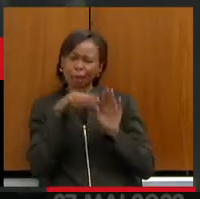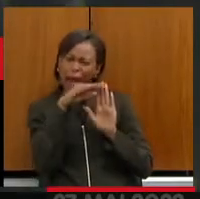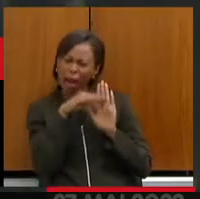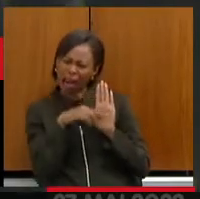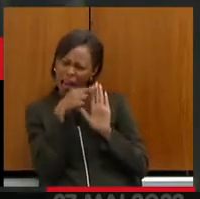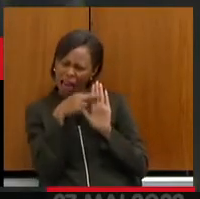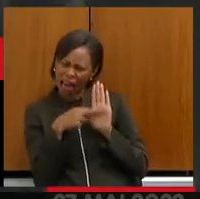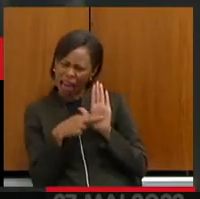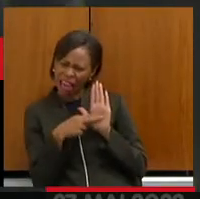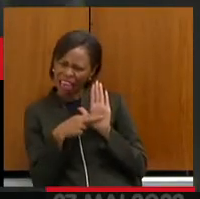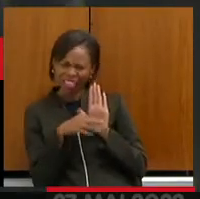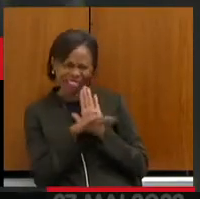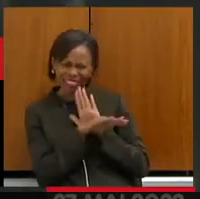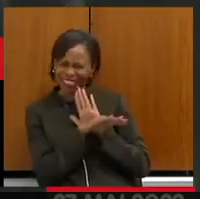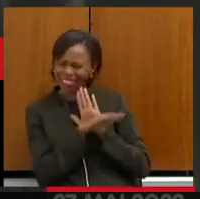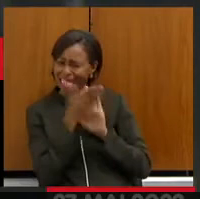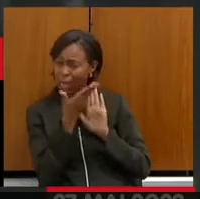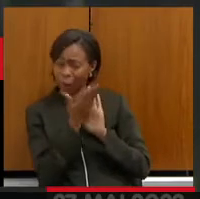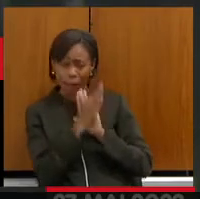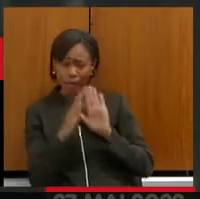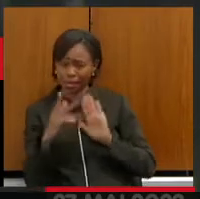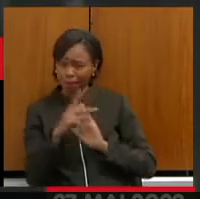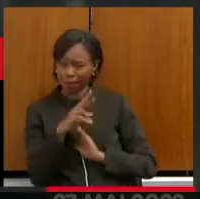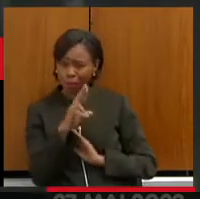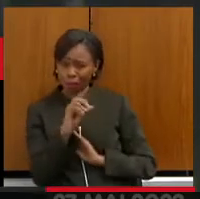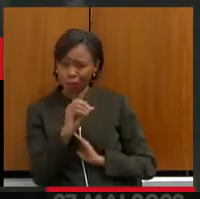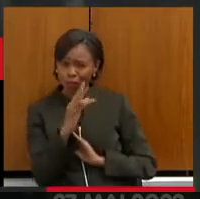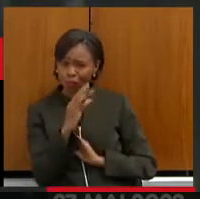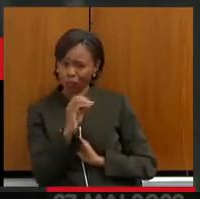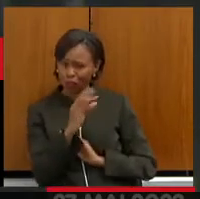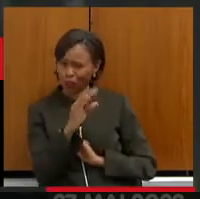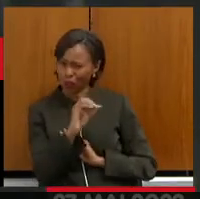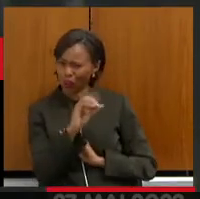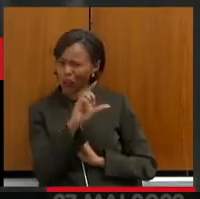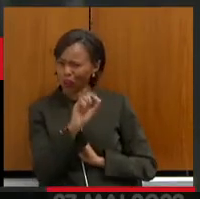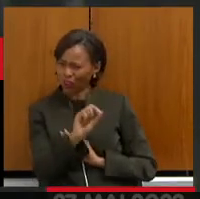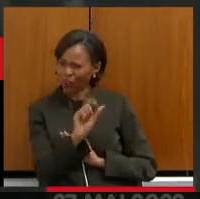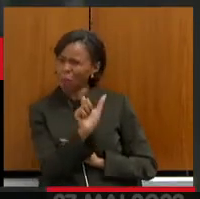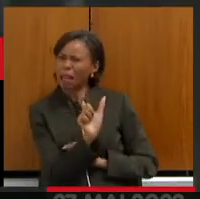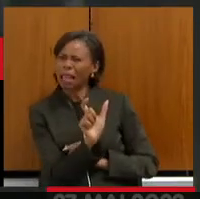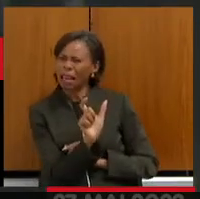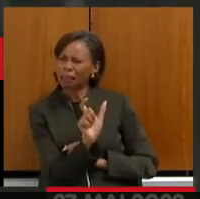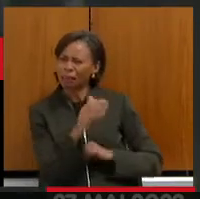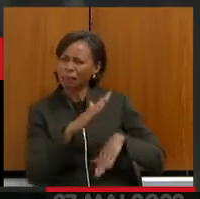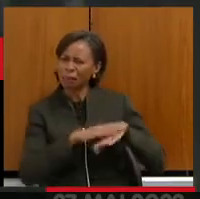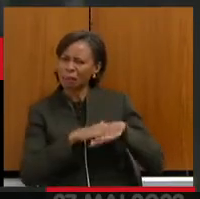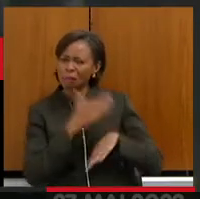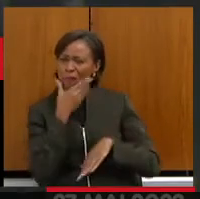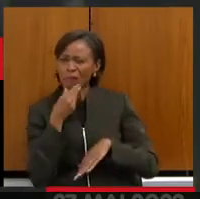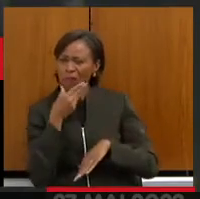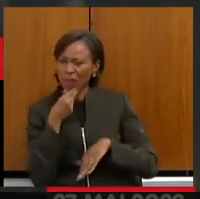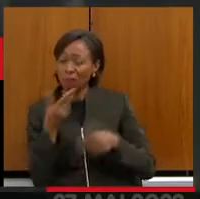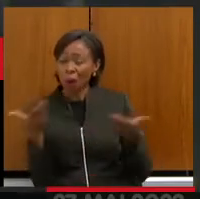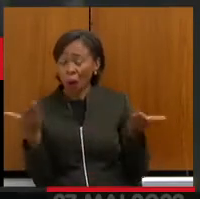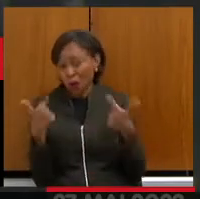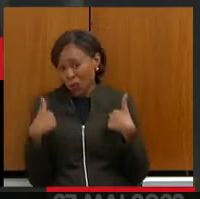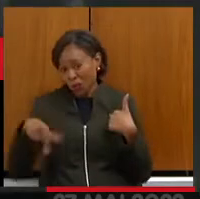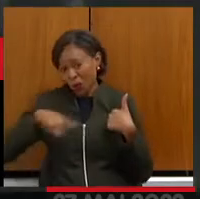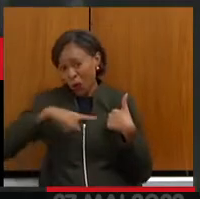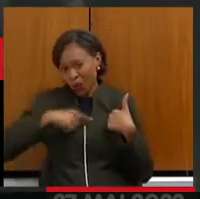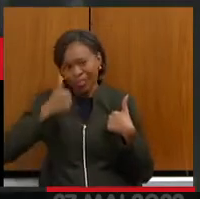porque protocolo uma palavra masculina e nós hoje como se como estamos aqui ocupando o espaço com a nossa pauta